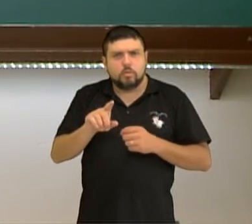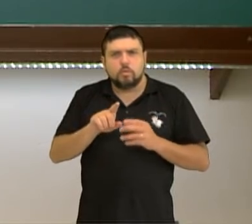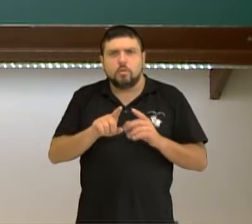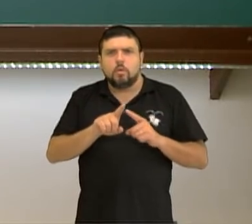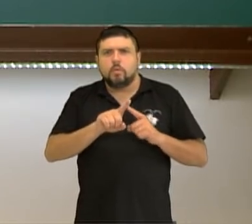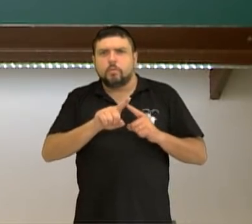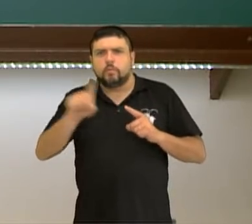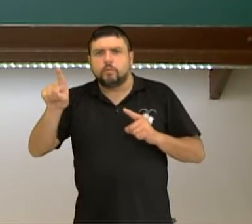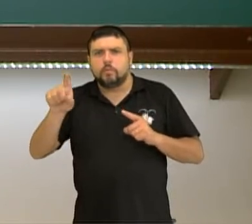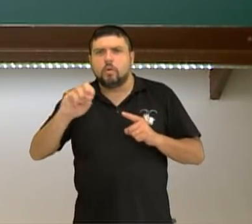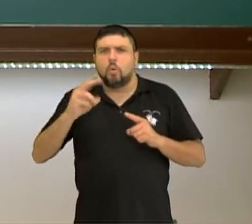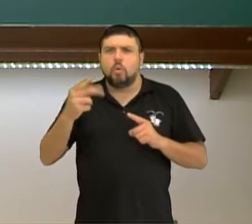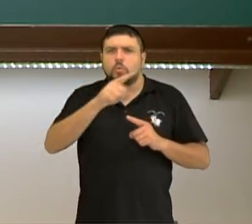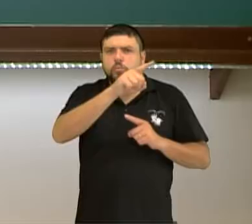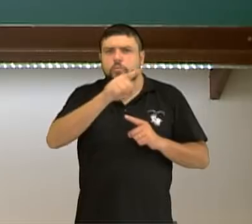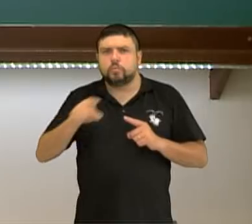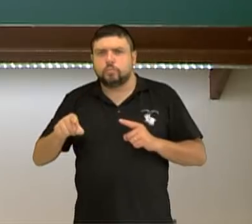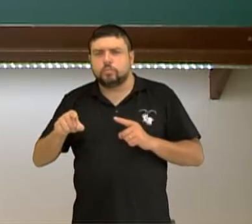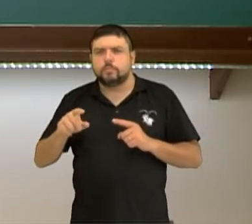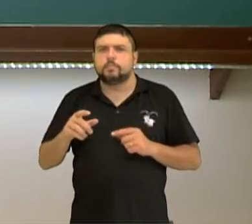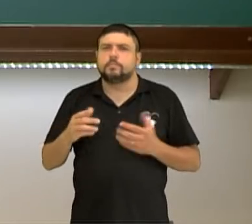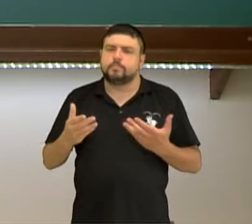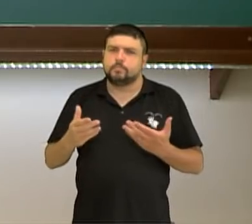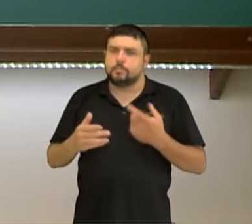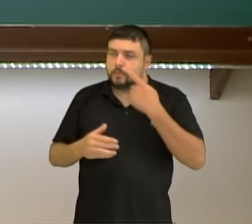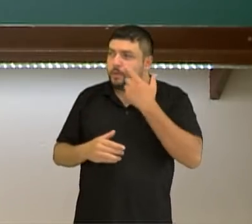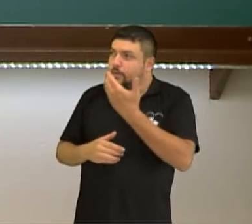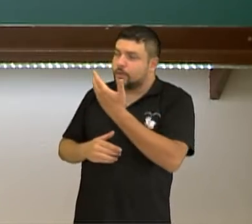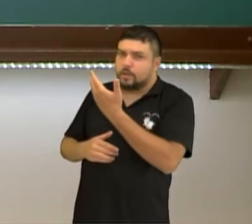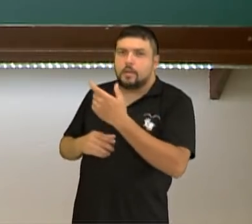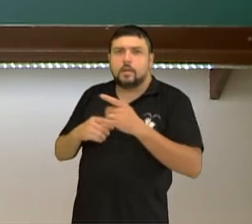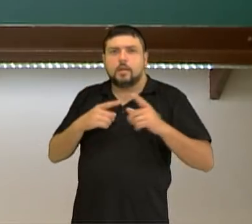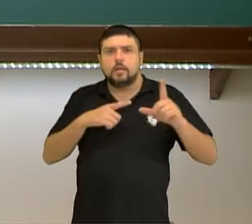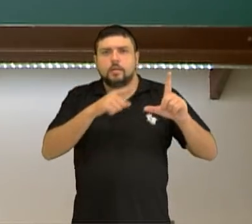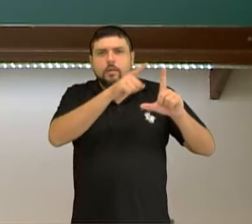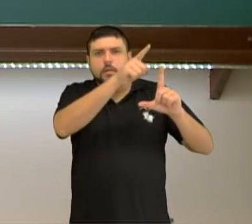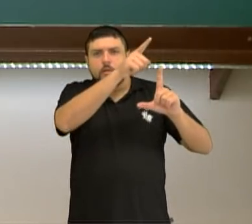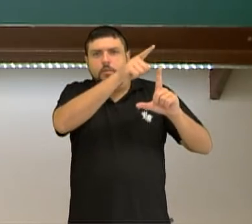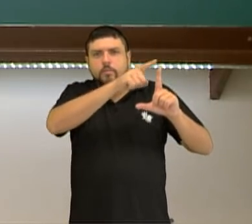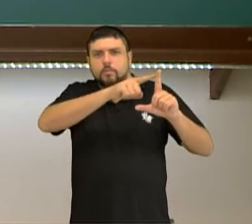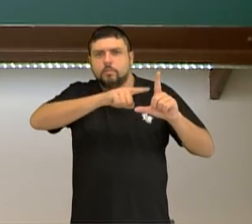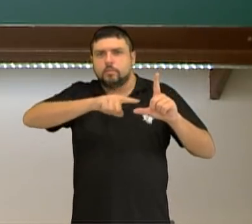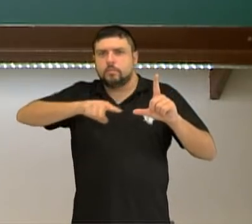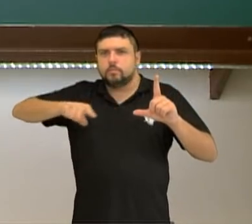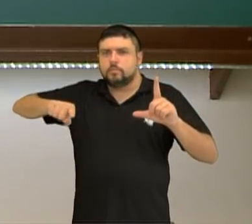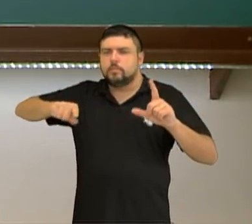crescentes e decrescentes. Esse gráfico aqui mostrou uma curva e deu para fazer a mesma análise.